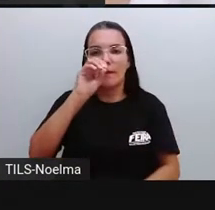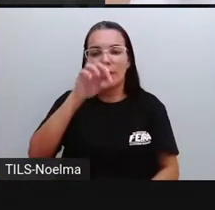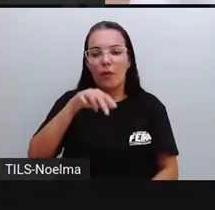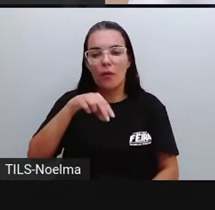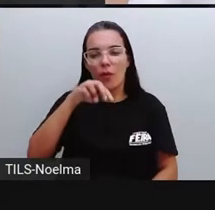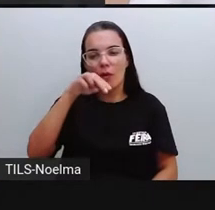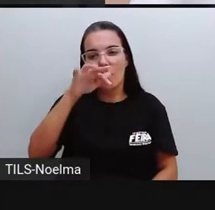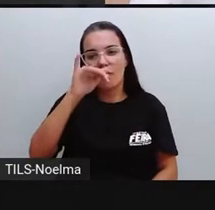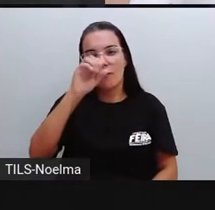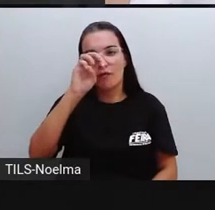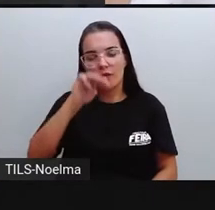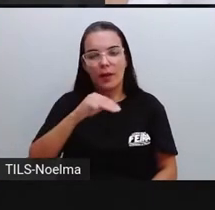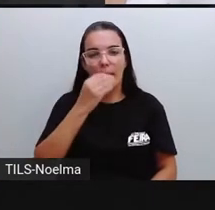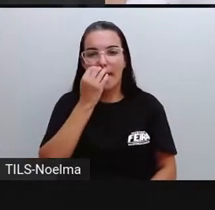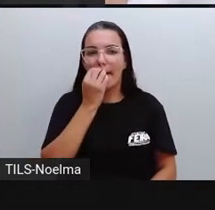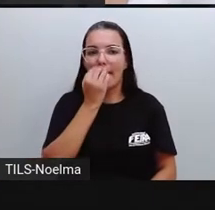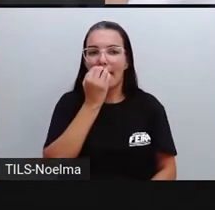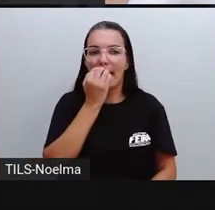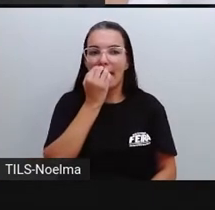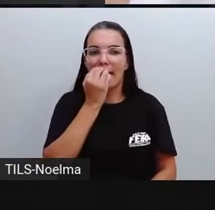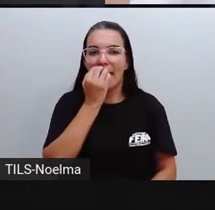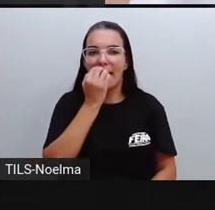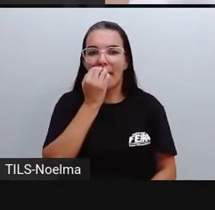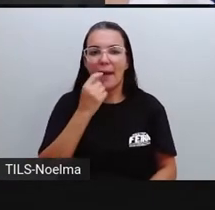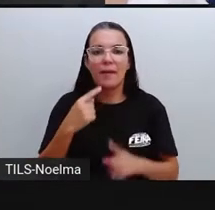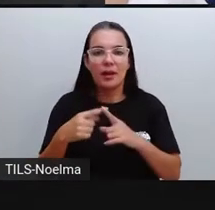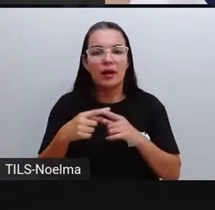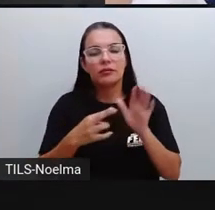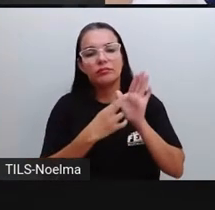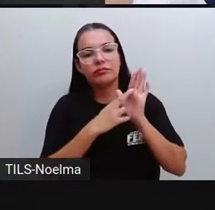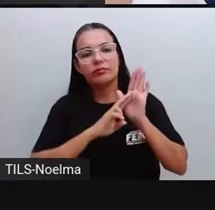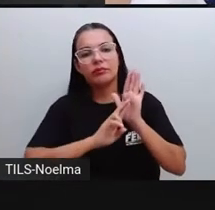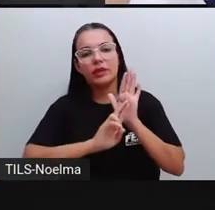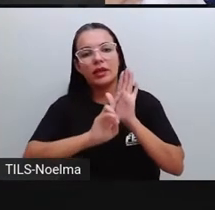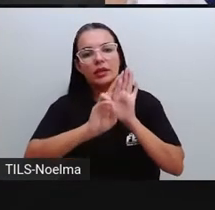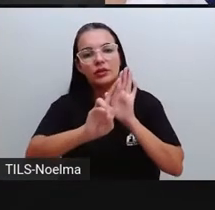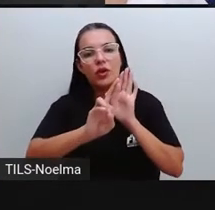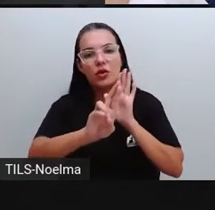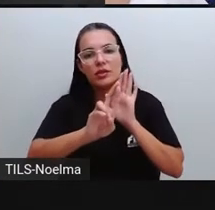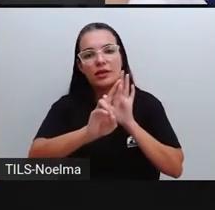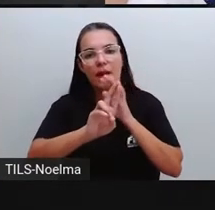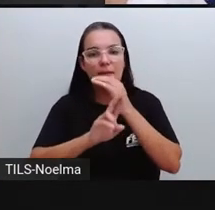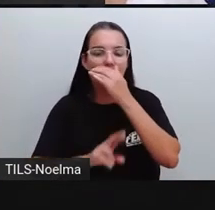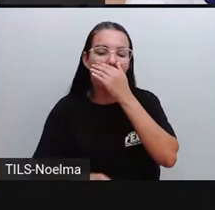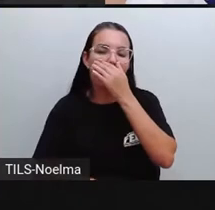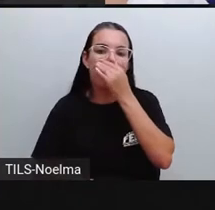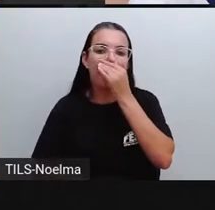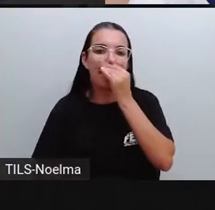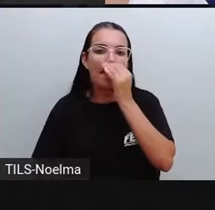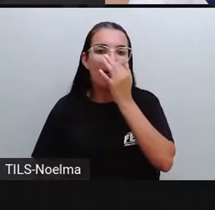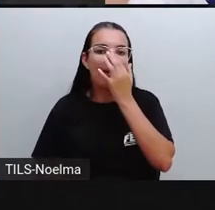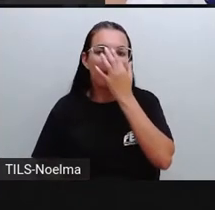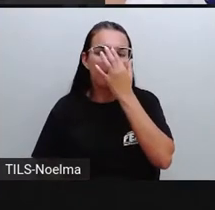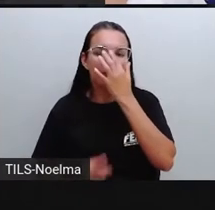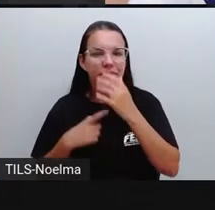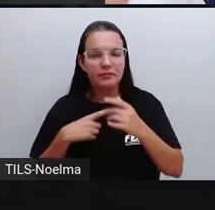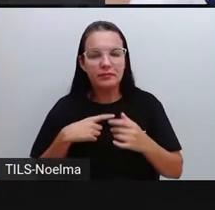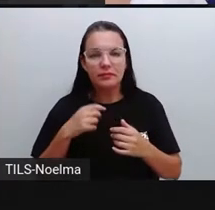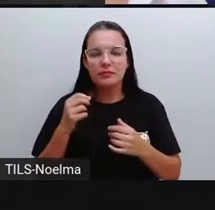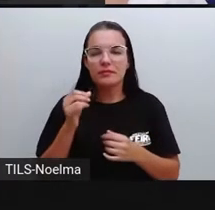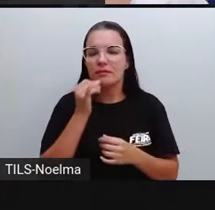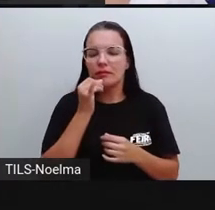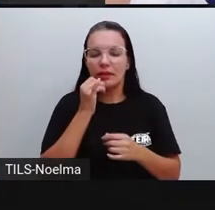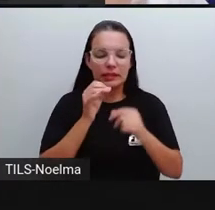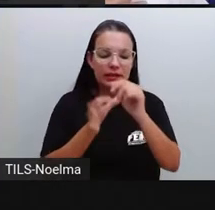Fim, tá? Porque tem a questão aí, né, da crença que amarra no pulso, faz três pedidos, e quando quebrar, quando a